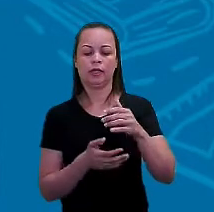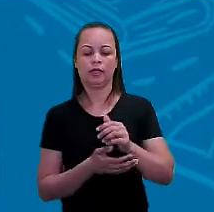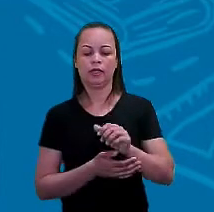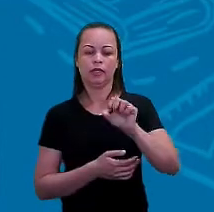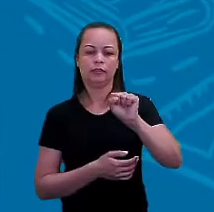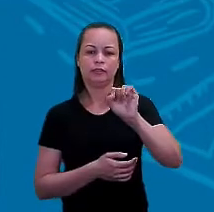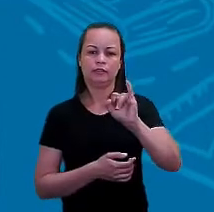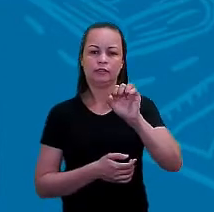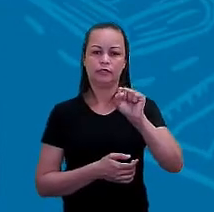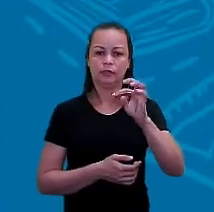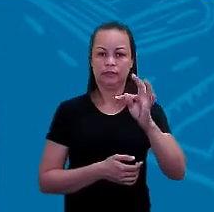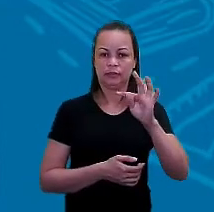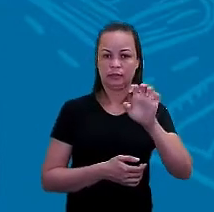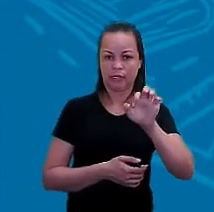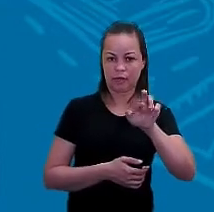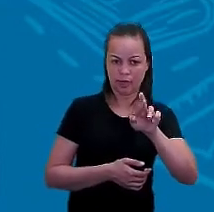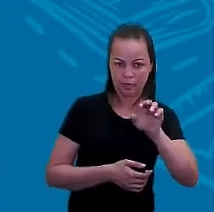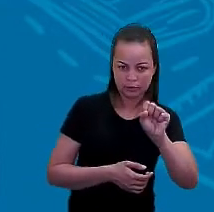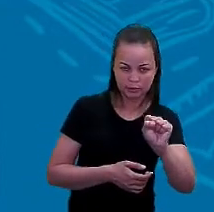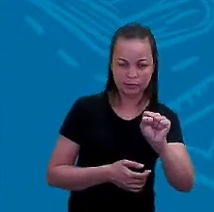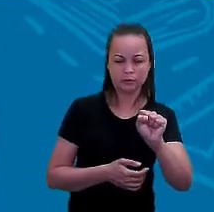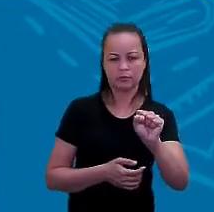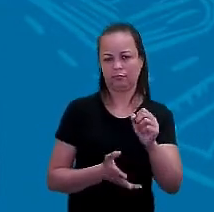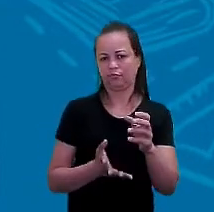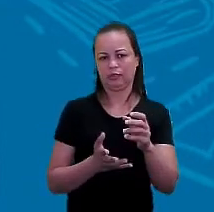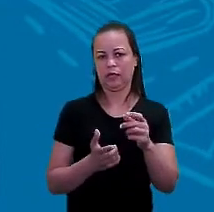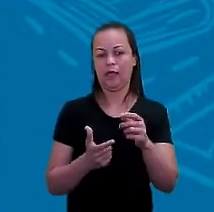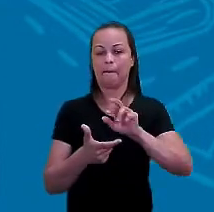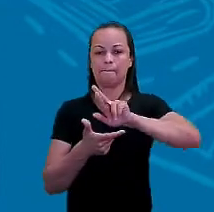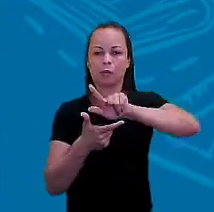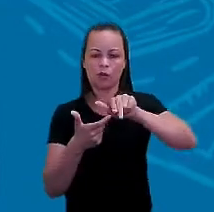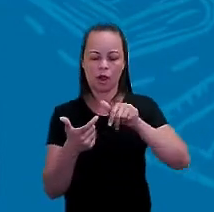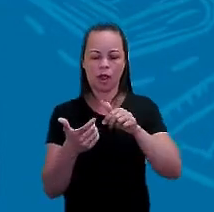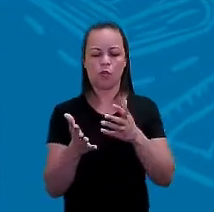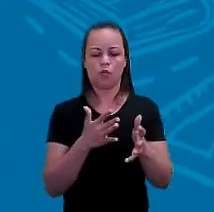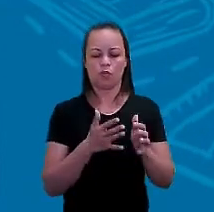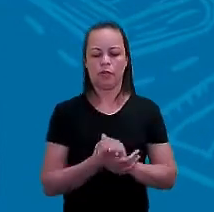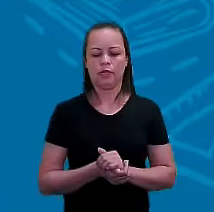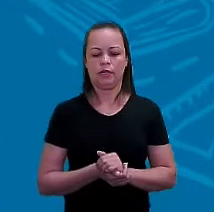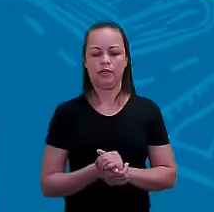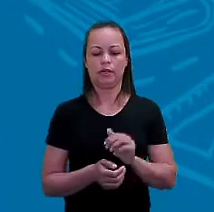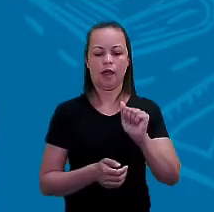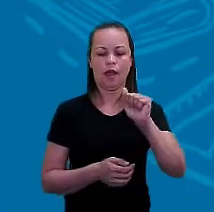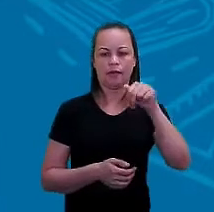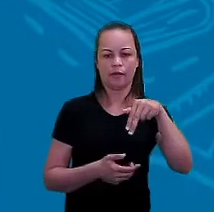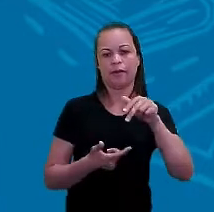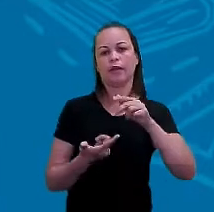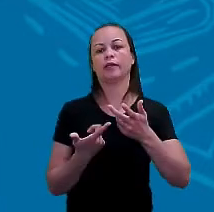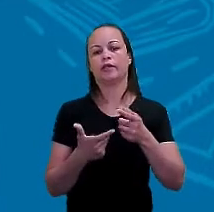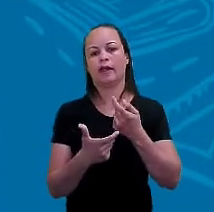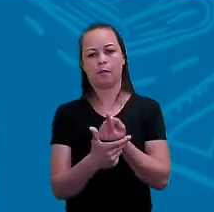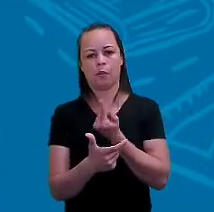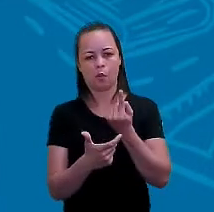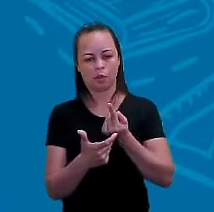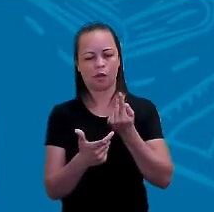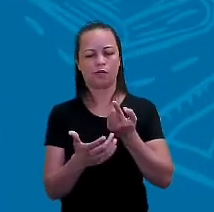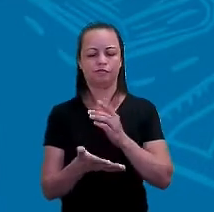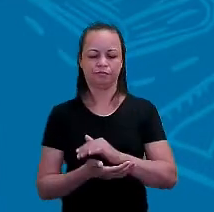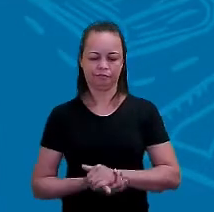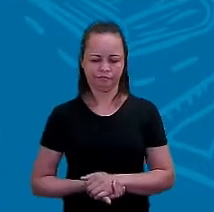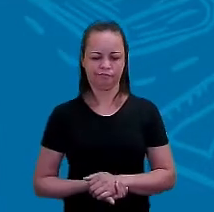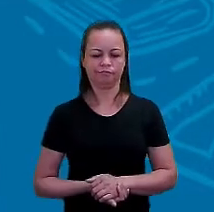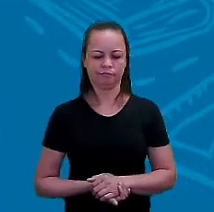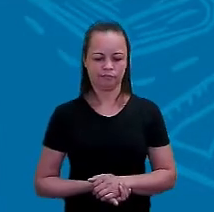E esse é singular. Então, eu só posso usar esse para o singular. Aí, na segunda opção, you an